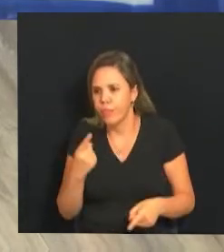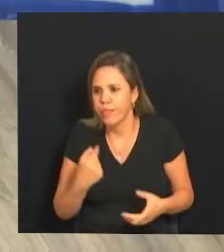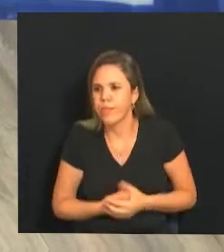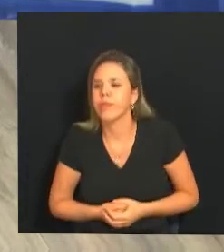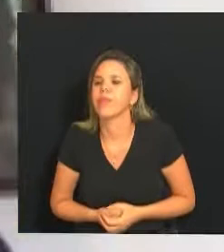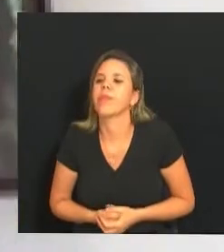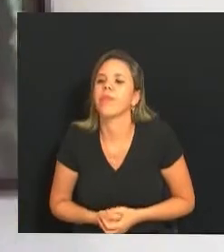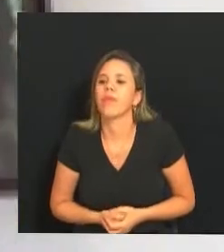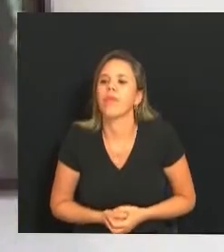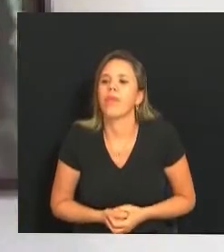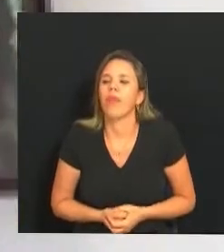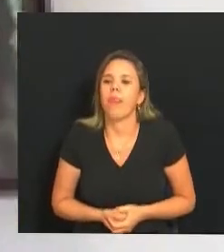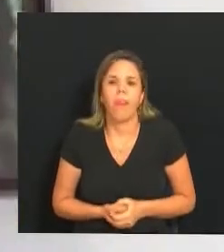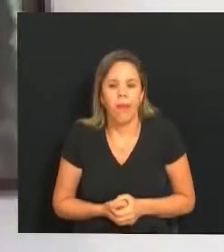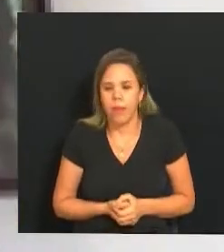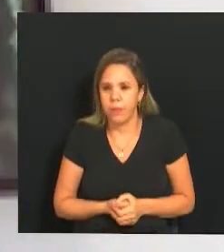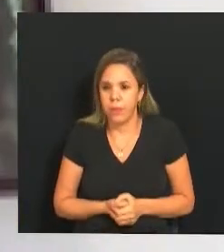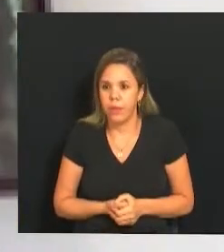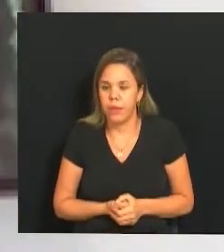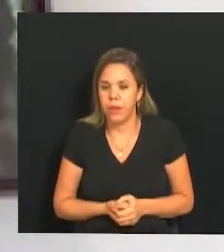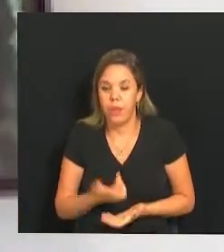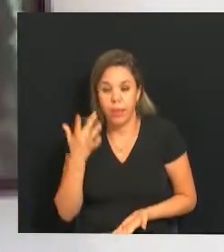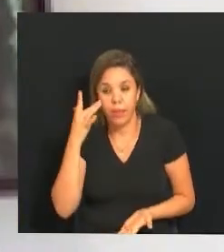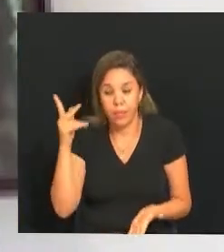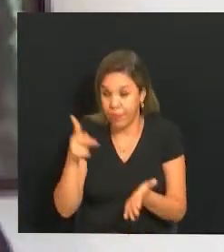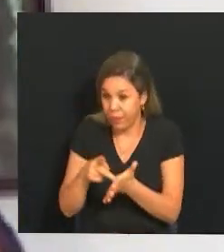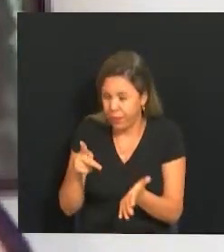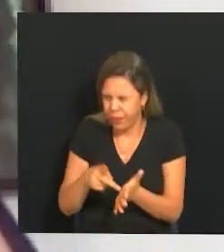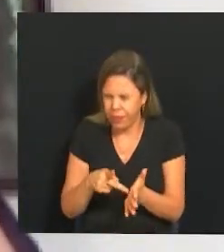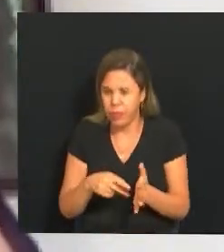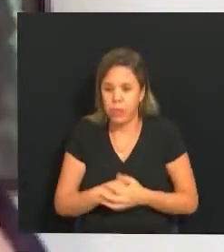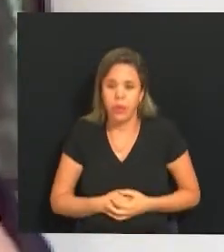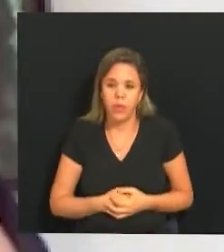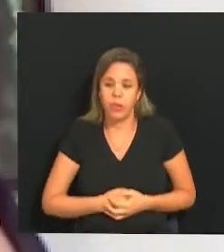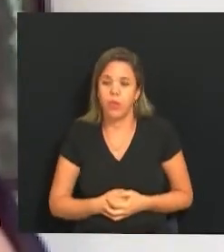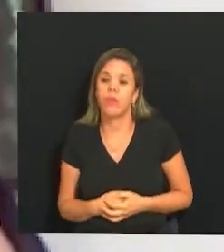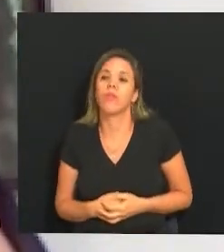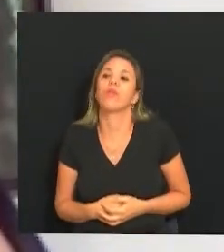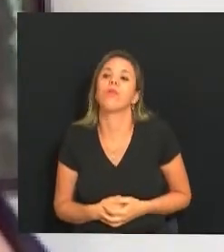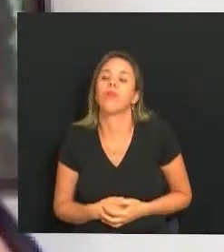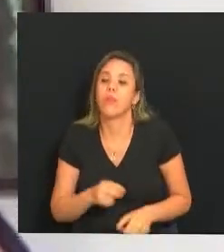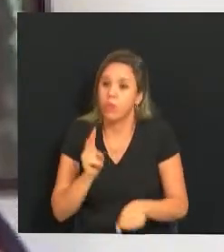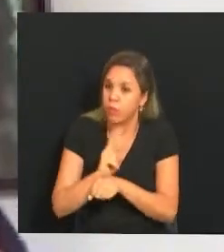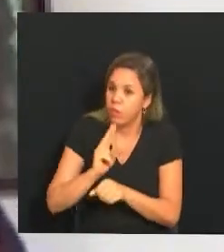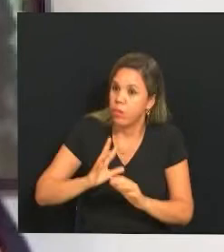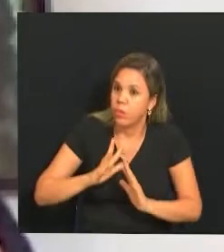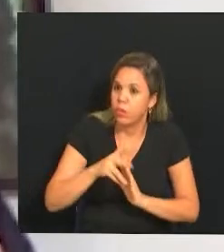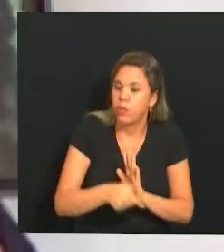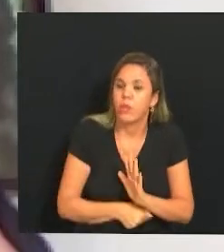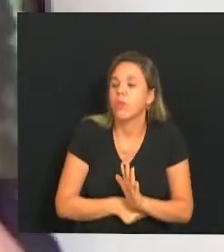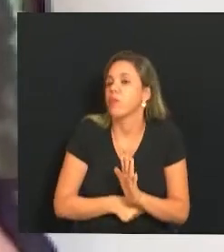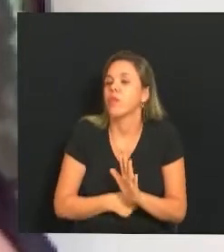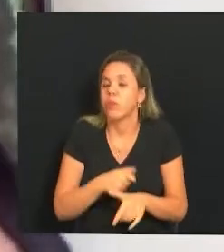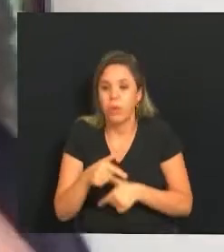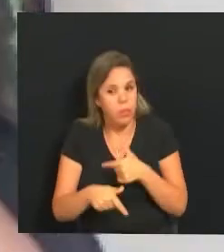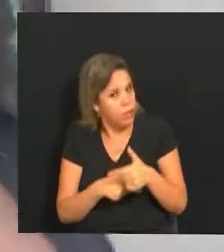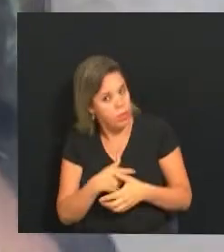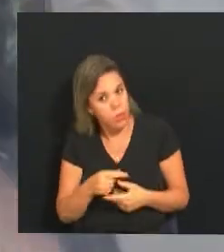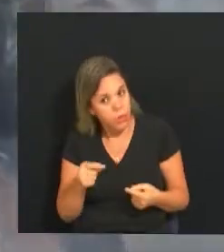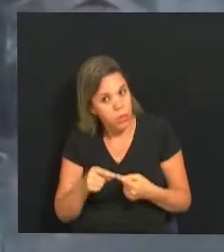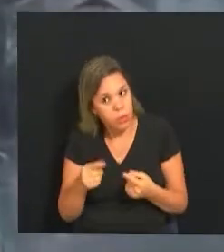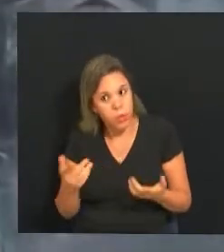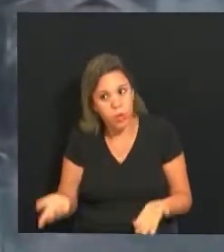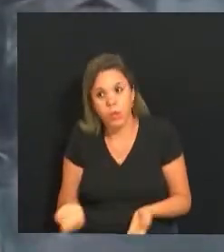COP26. Eu acho que, na verdade, todas as questões, né, relacionadas à proteção ambiental, ao atendimento dessas metas, elas